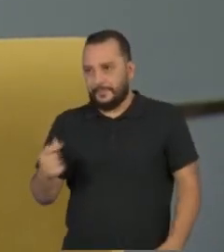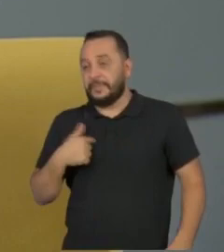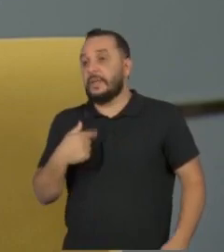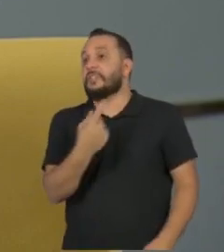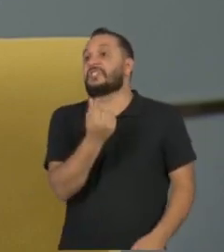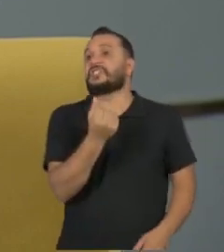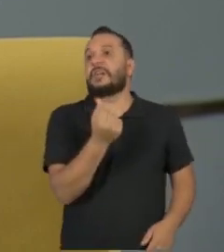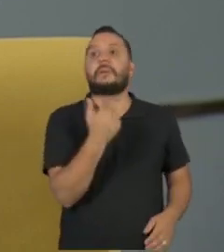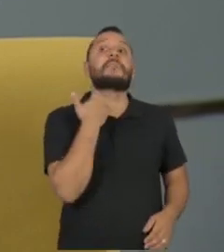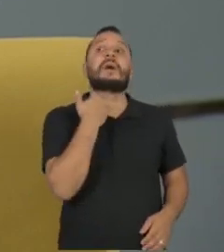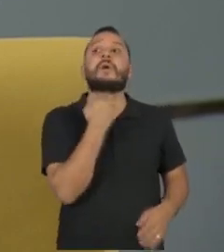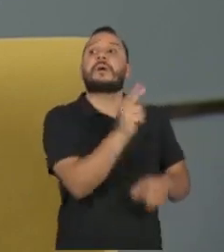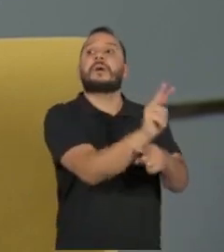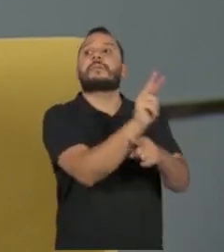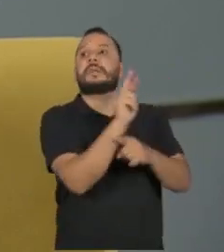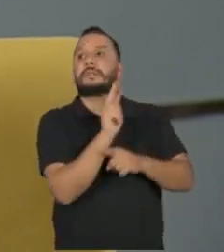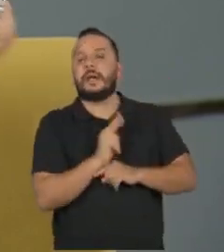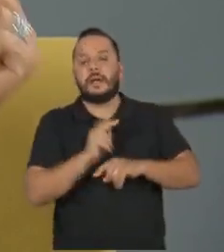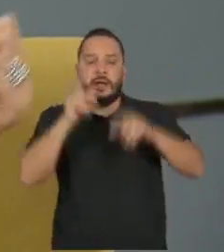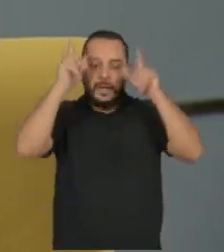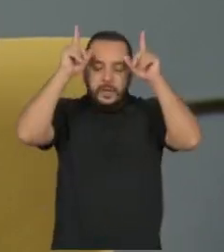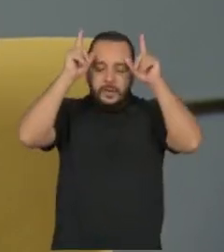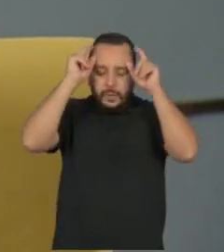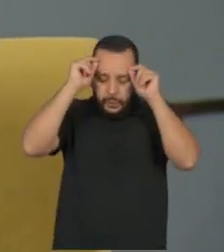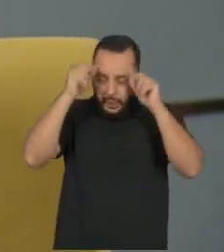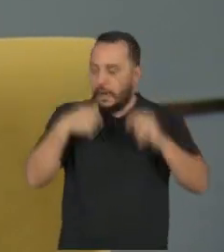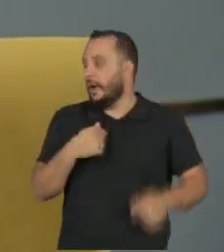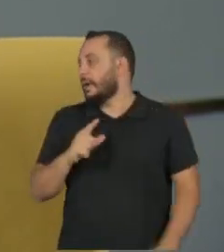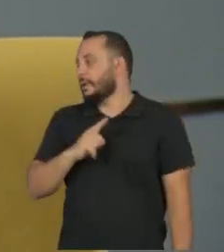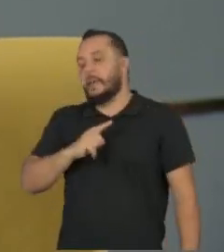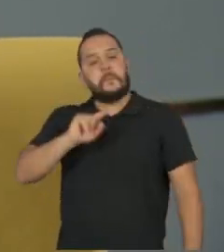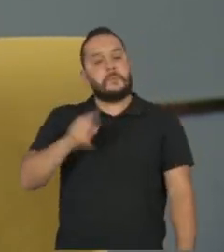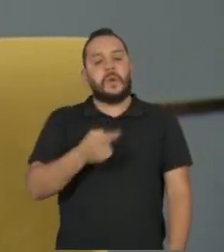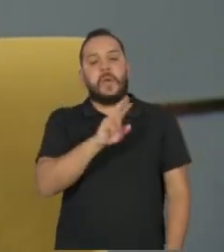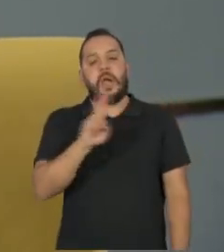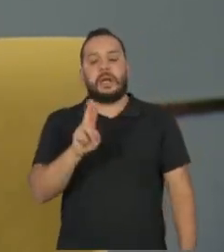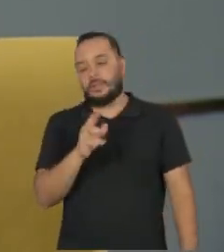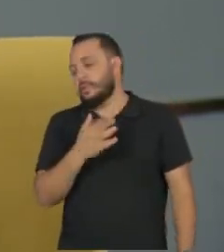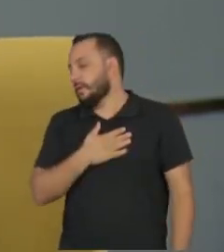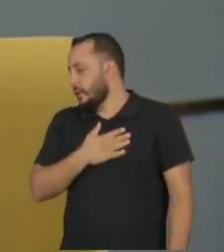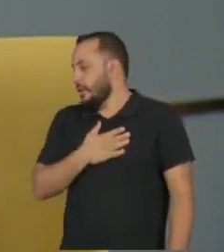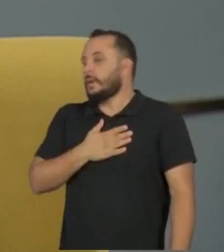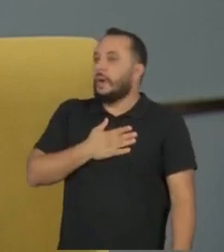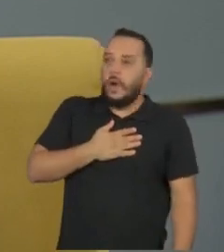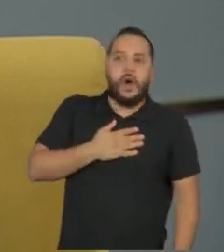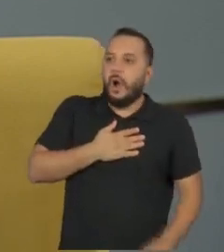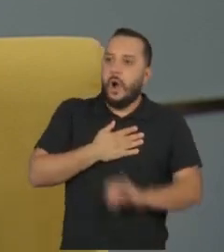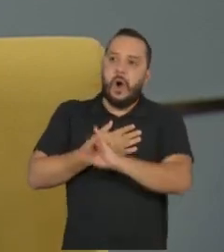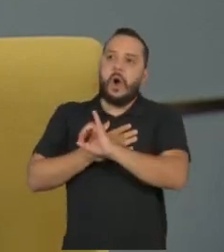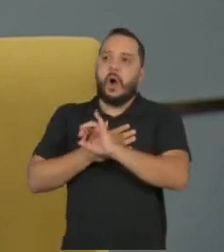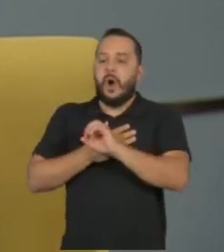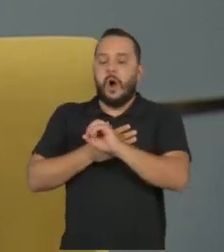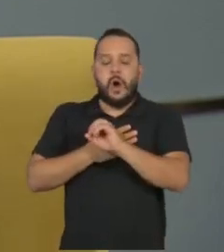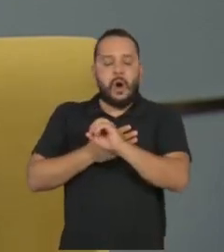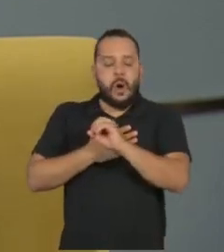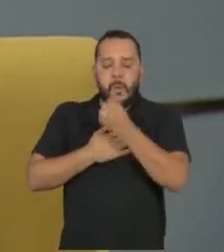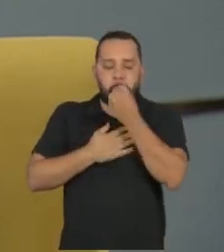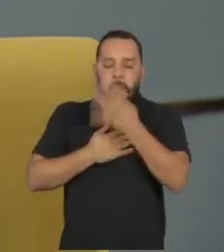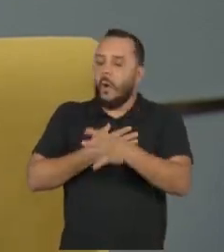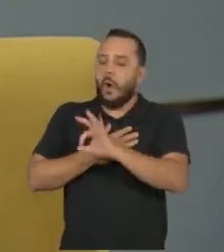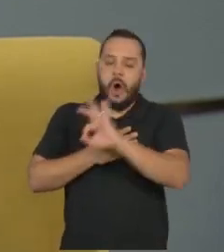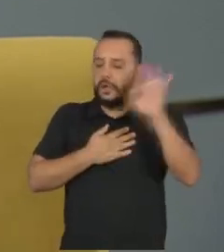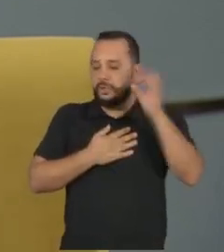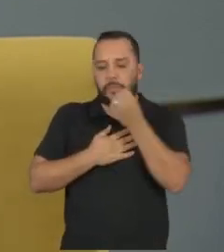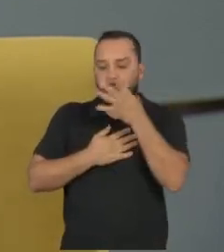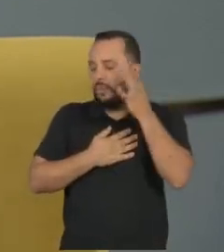empréstimo, traz aquele alívio imediato. Ai, R$1.000, ótimo. O que você vai mudar no seu orçamento? Como é que